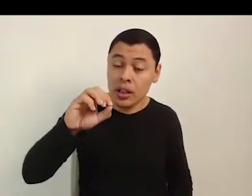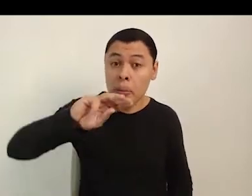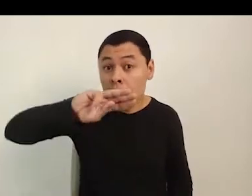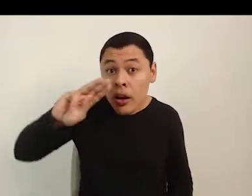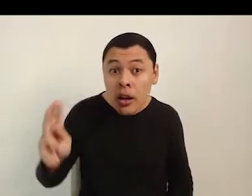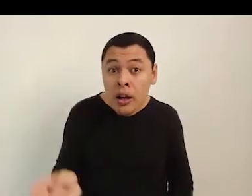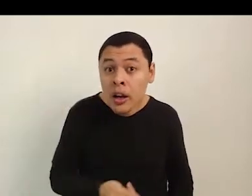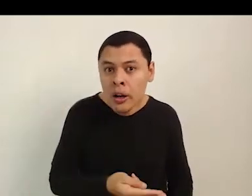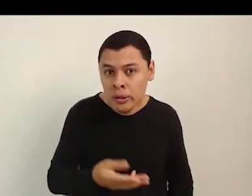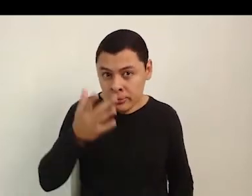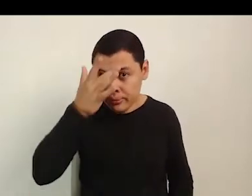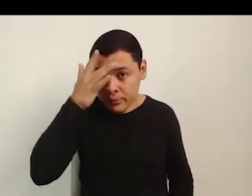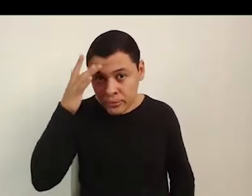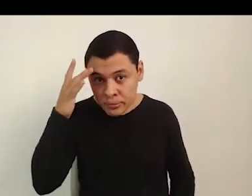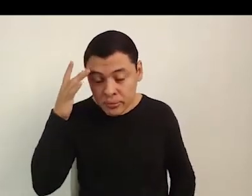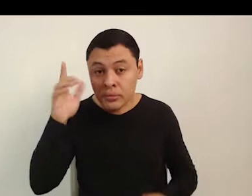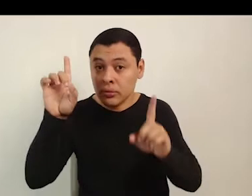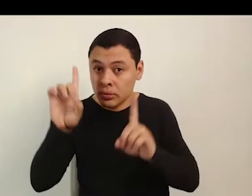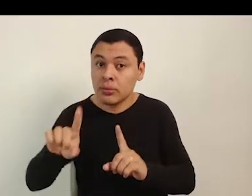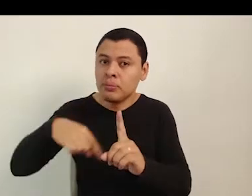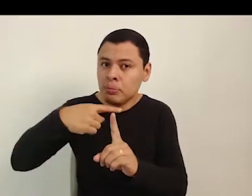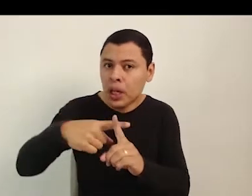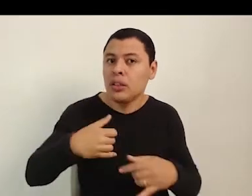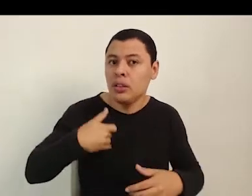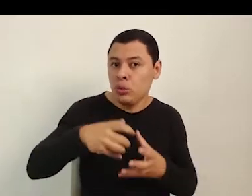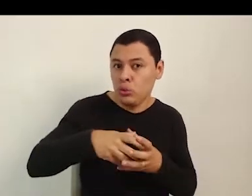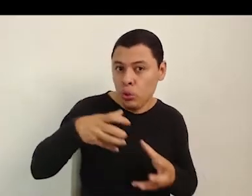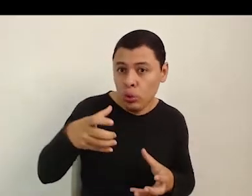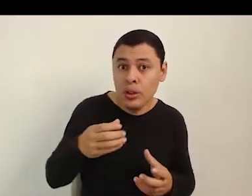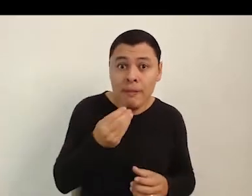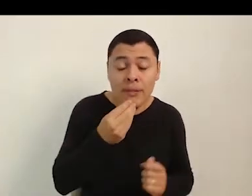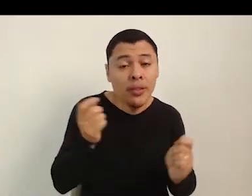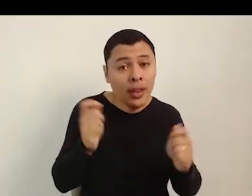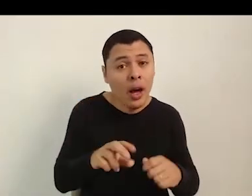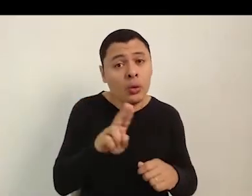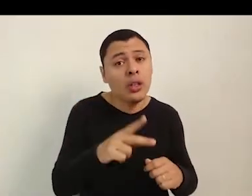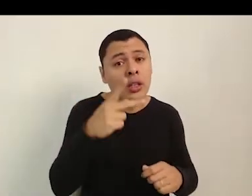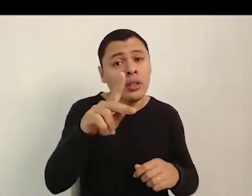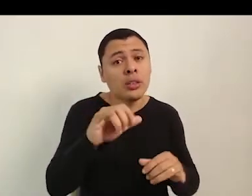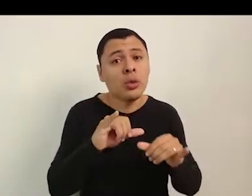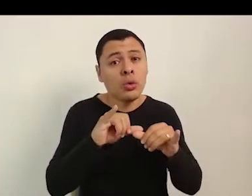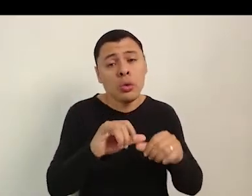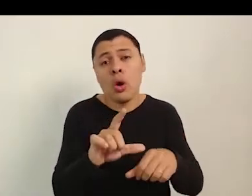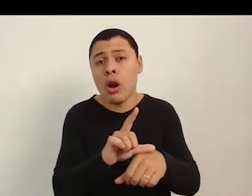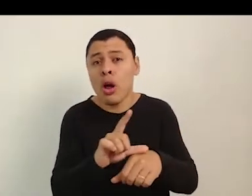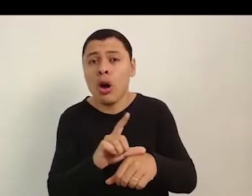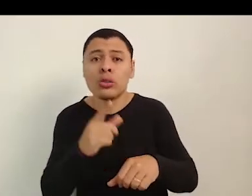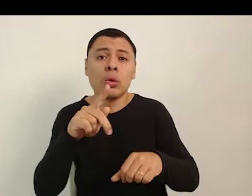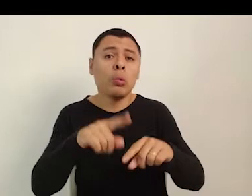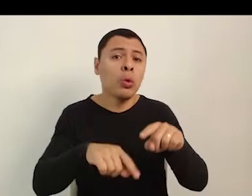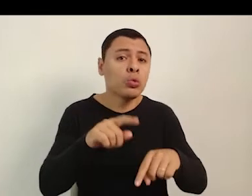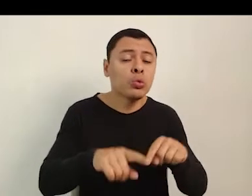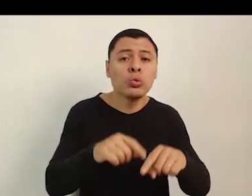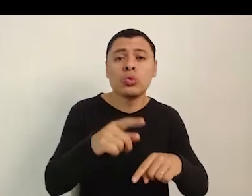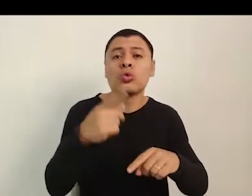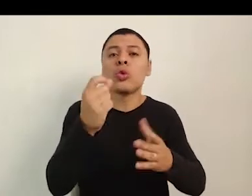e idosos, que podem de alguma forma estar no seu comércio, que podem de alguma forma estar consumindo e divulgando sua marca,